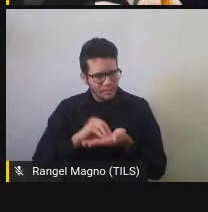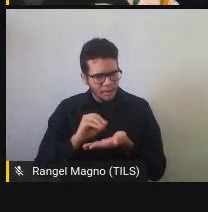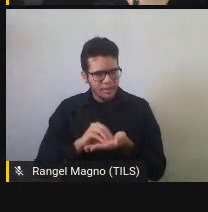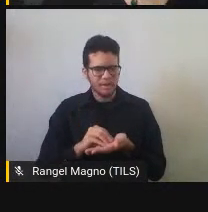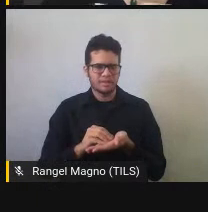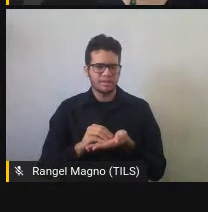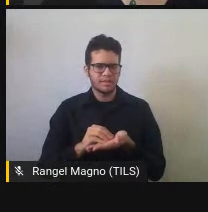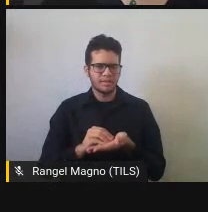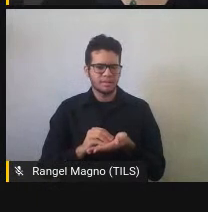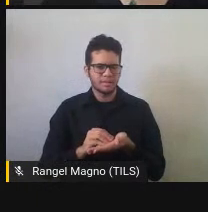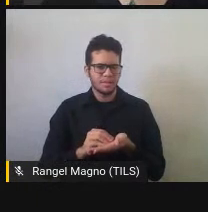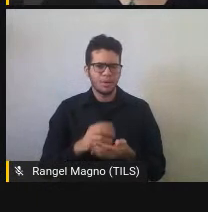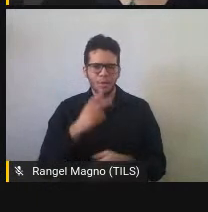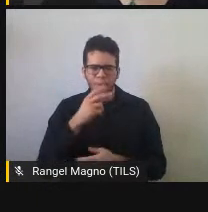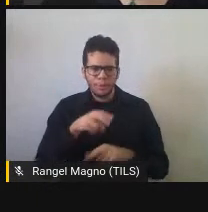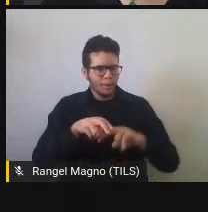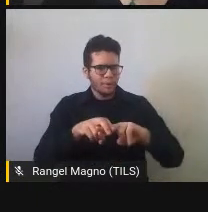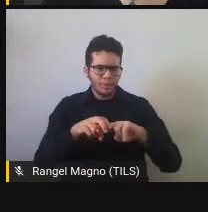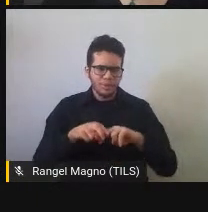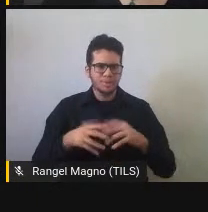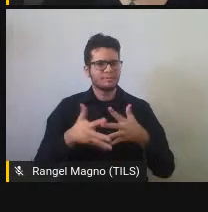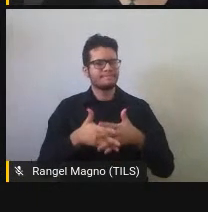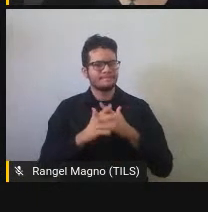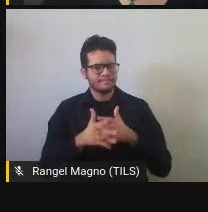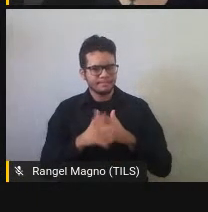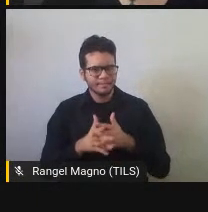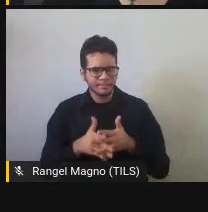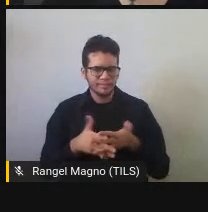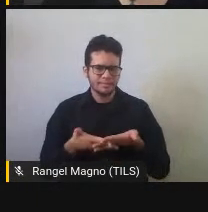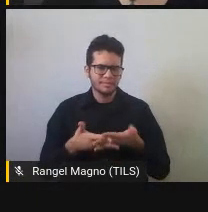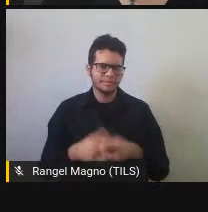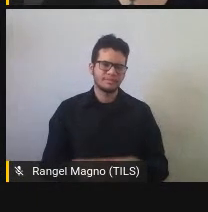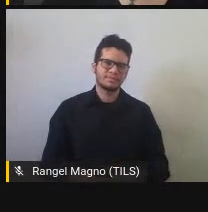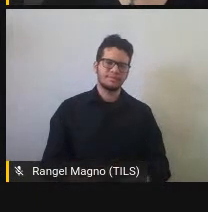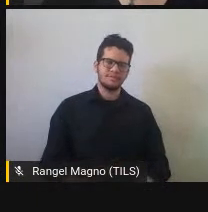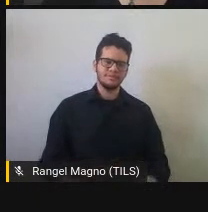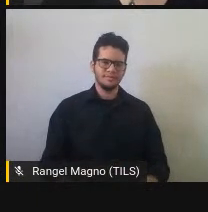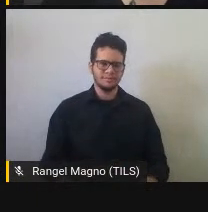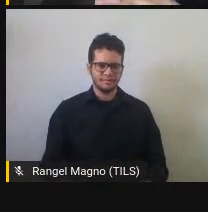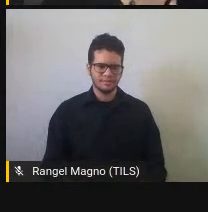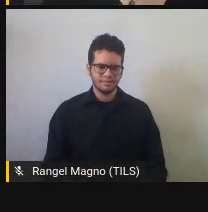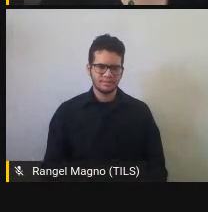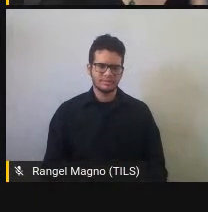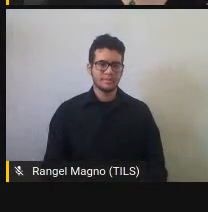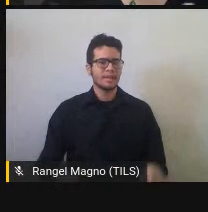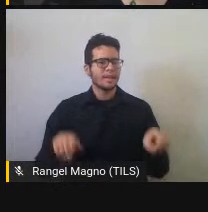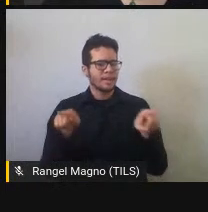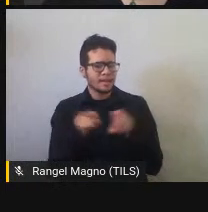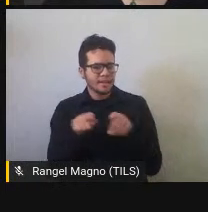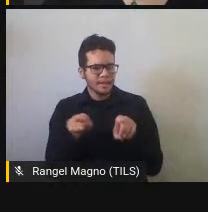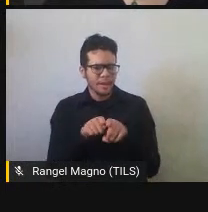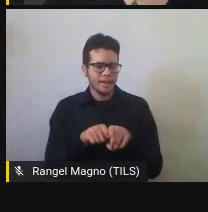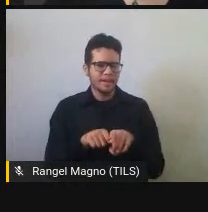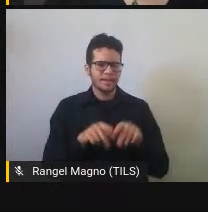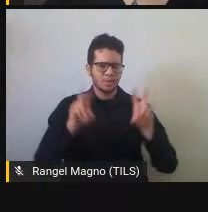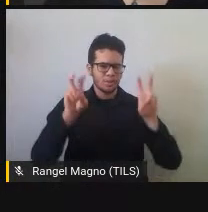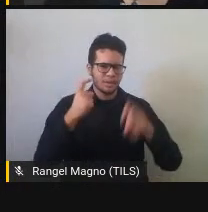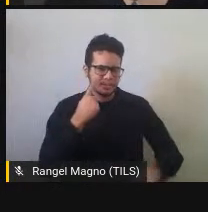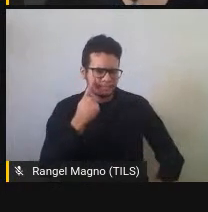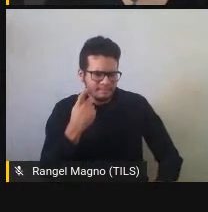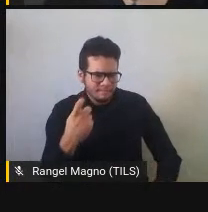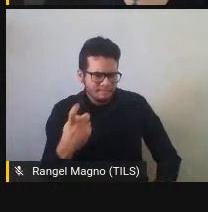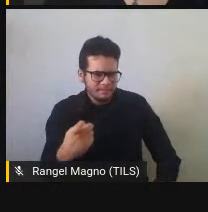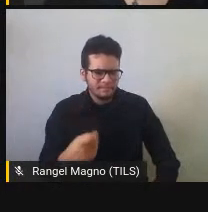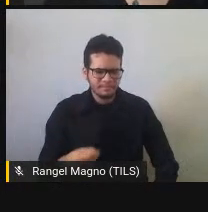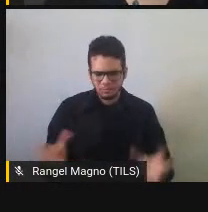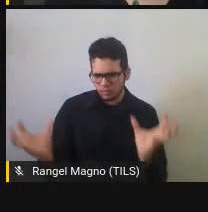lugar a cumplicidade teórica explicitada pelos estudos institucionais e também o interesse compartilhado e o